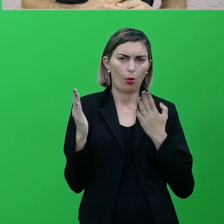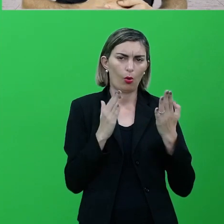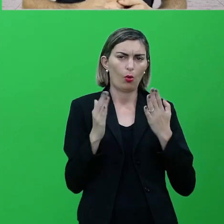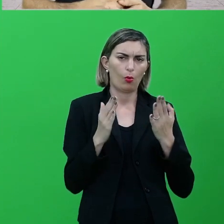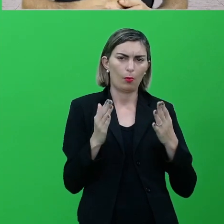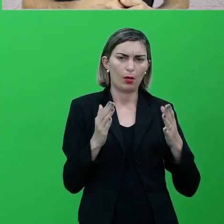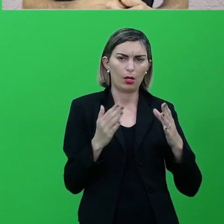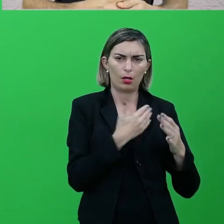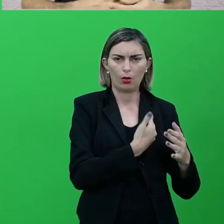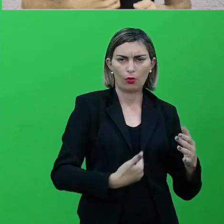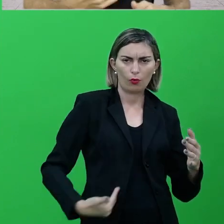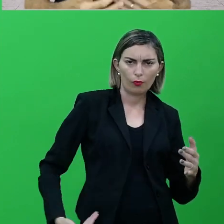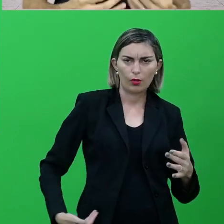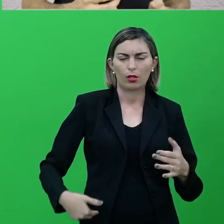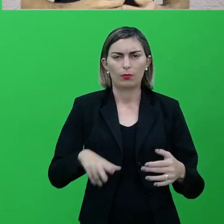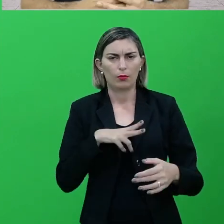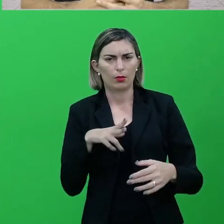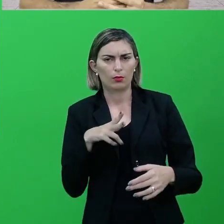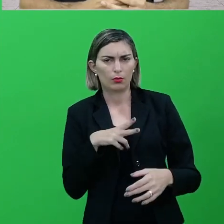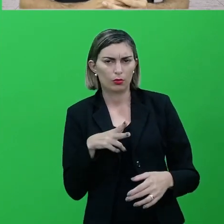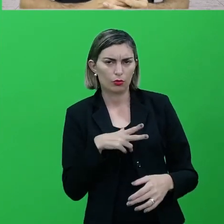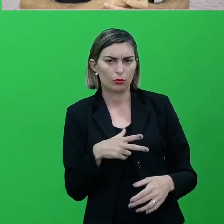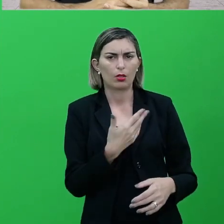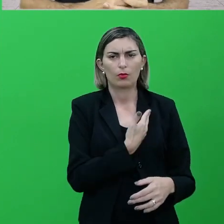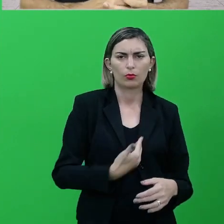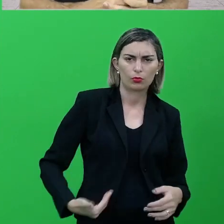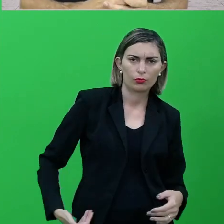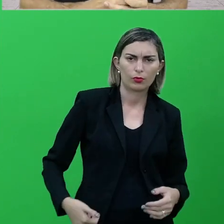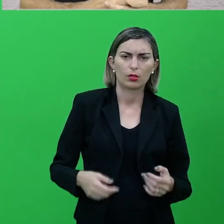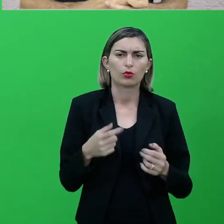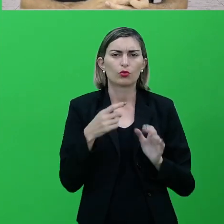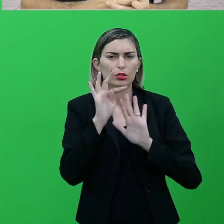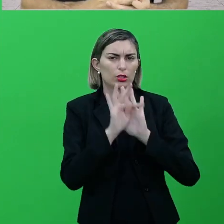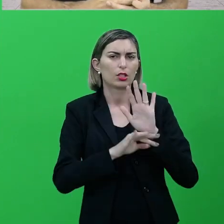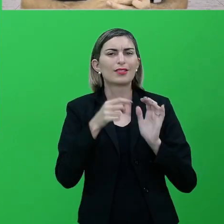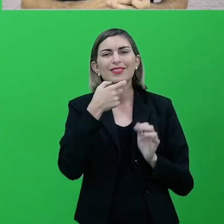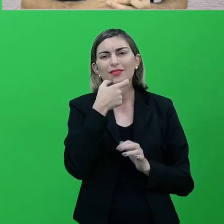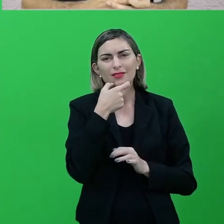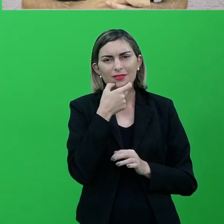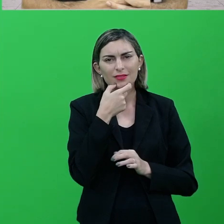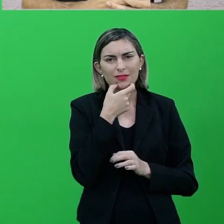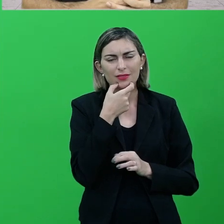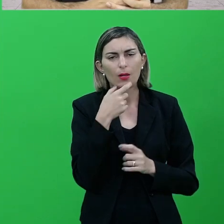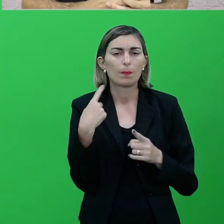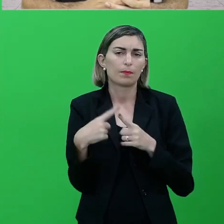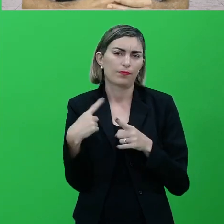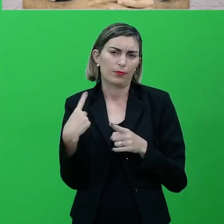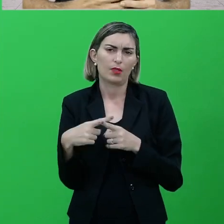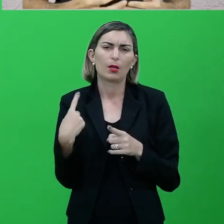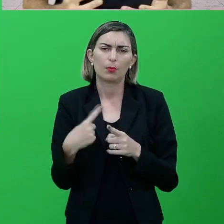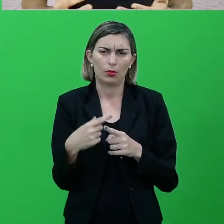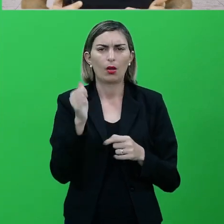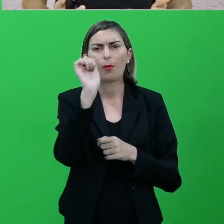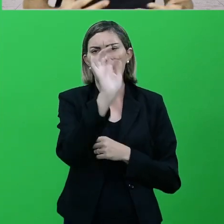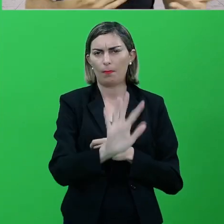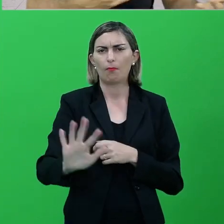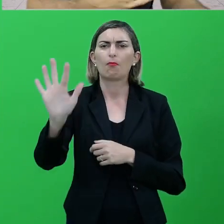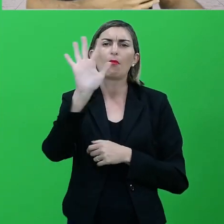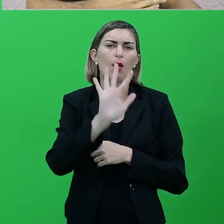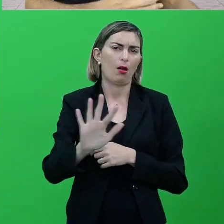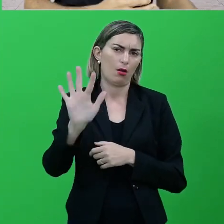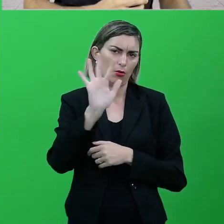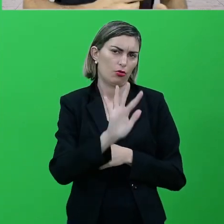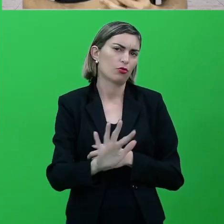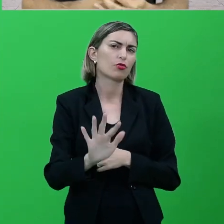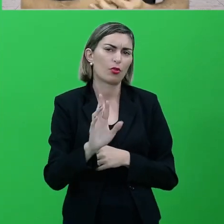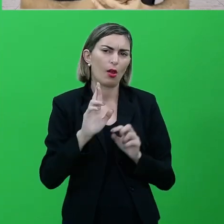setor público, né? O texto terminou permanecendo em inglês, né, porque é uma imagem que foi tomada de